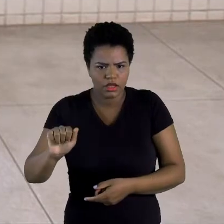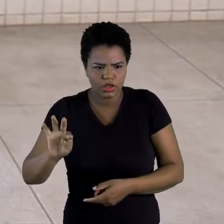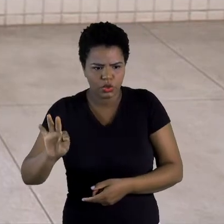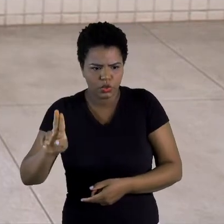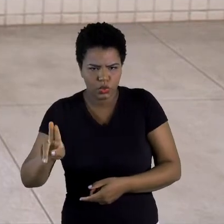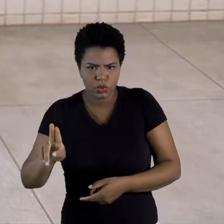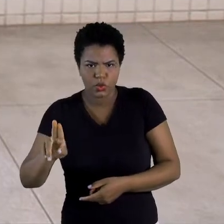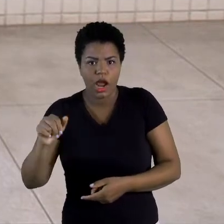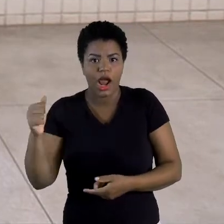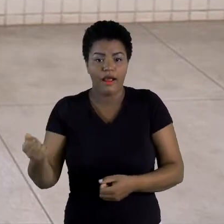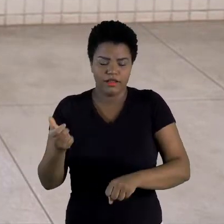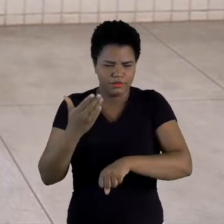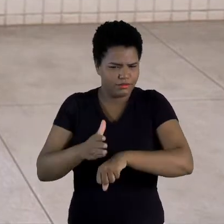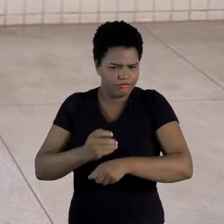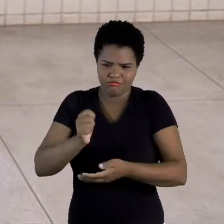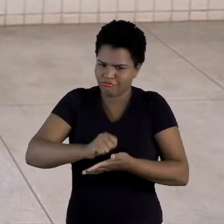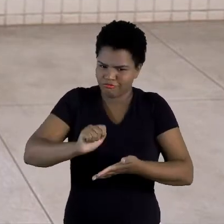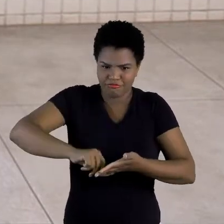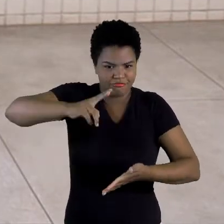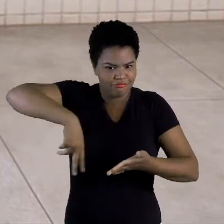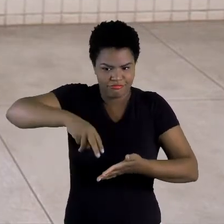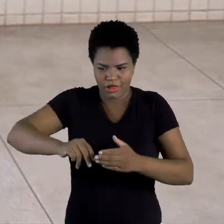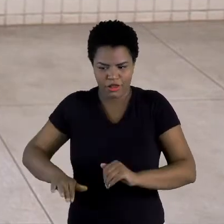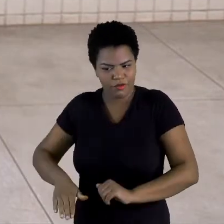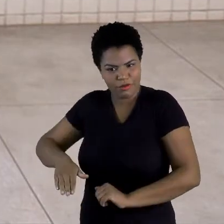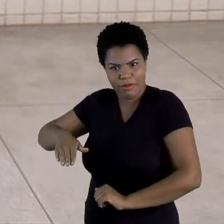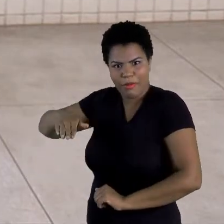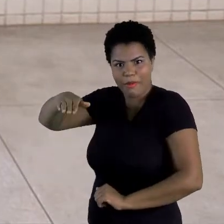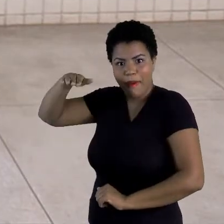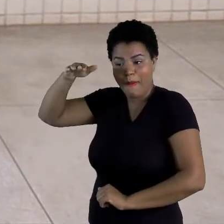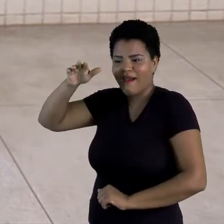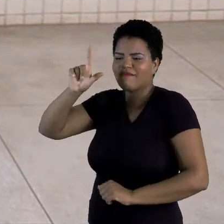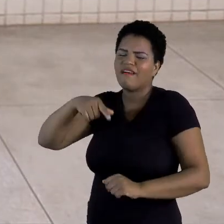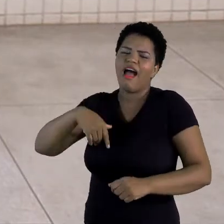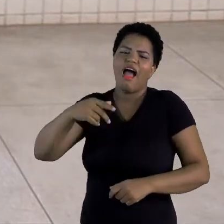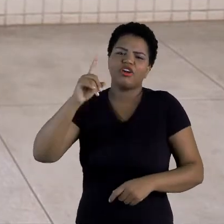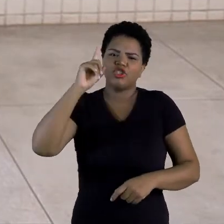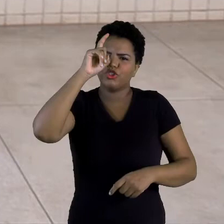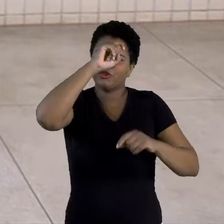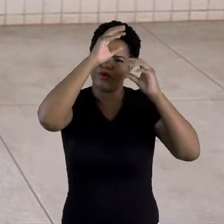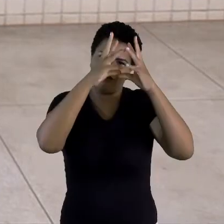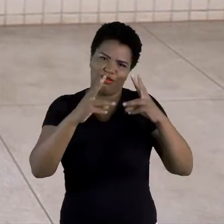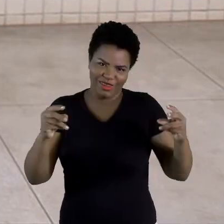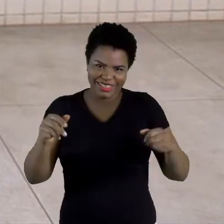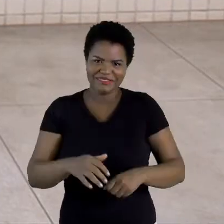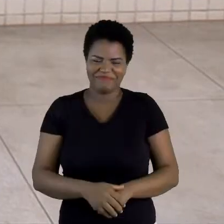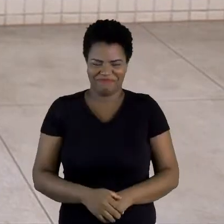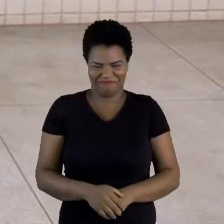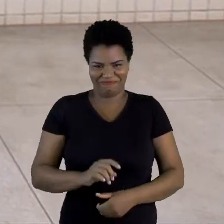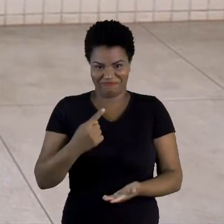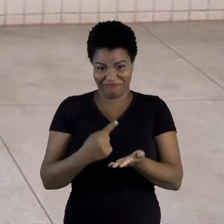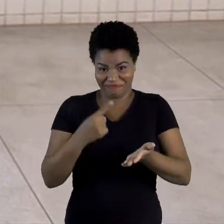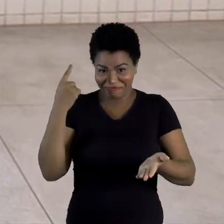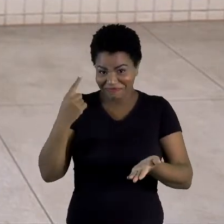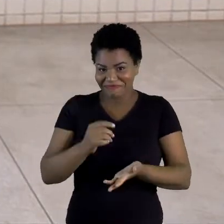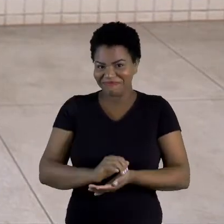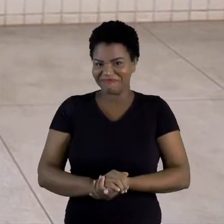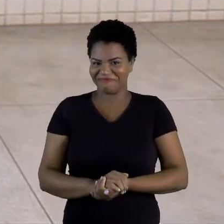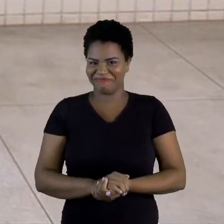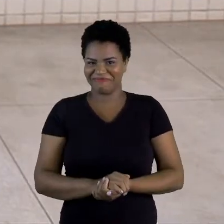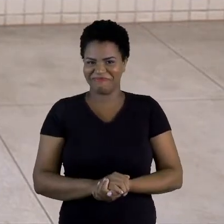ler, escrever, que crescer um pouco mais, essa dificuldade vai diminuindo. Combinado? Agora, olha só,